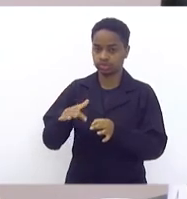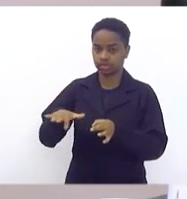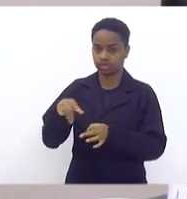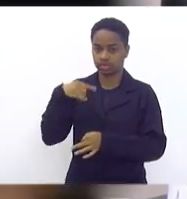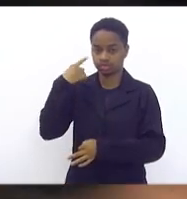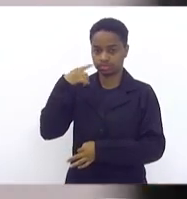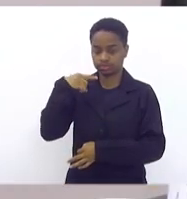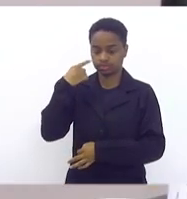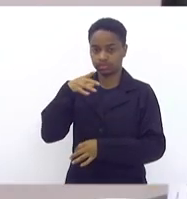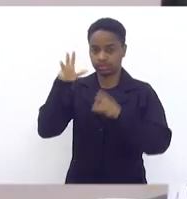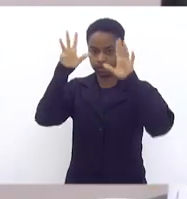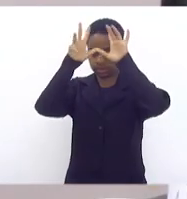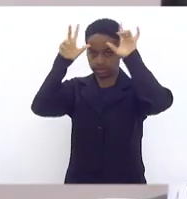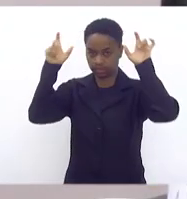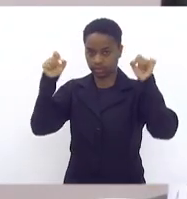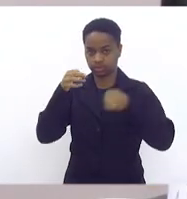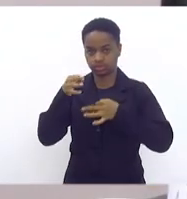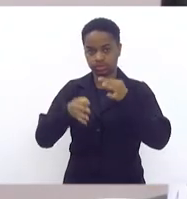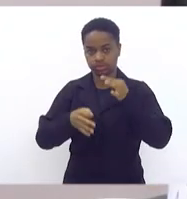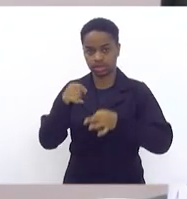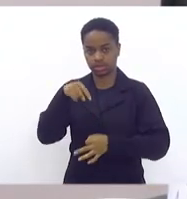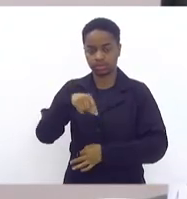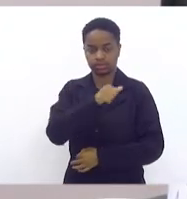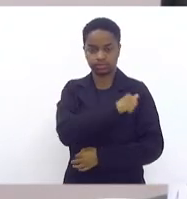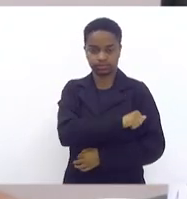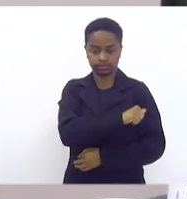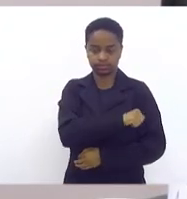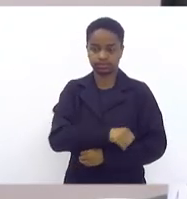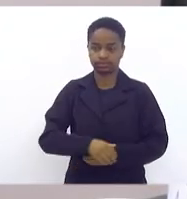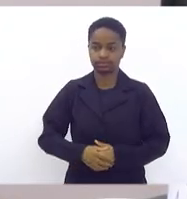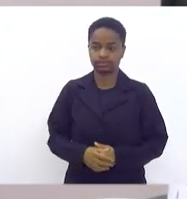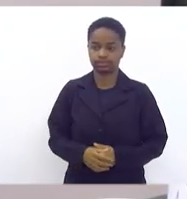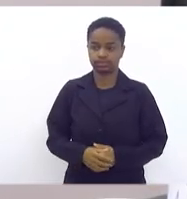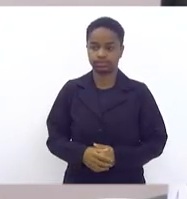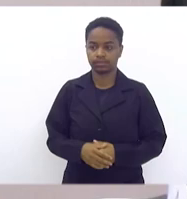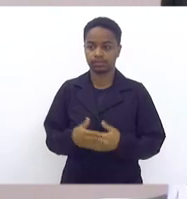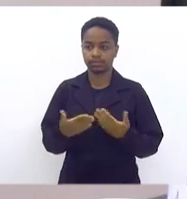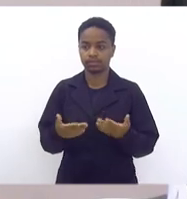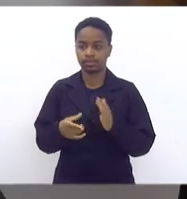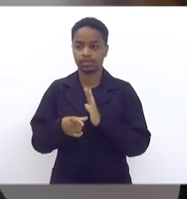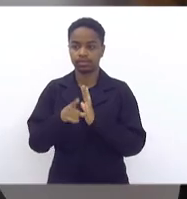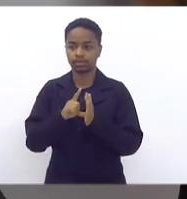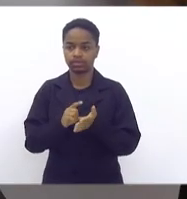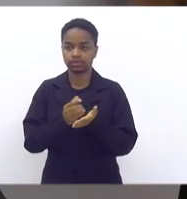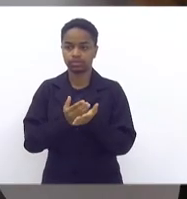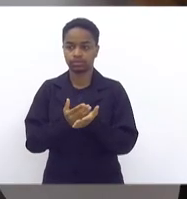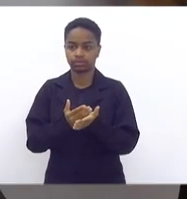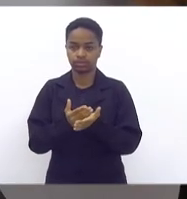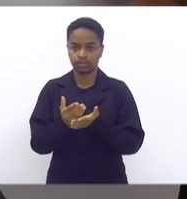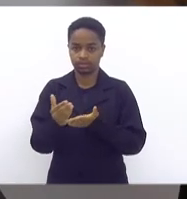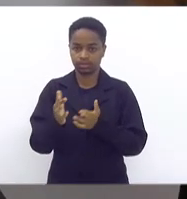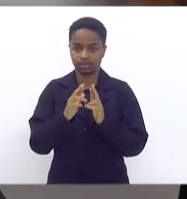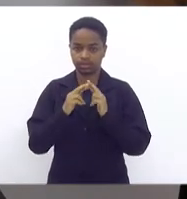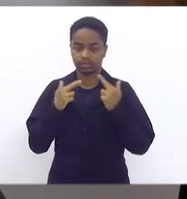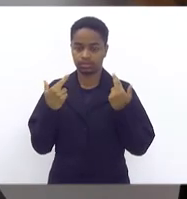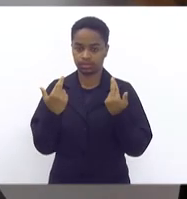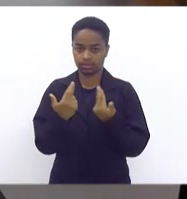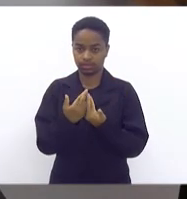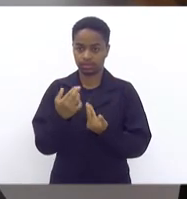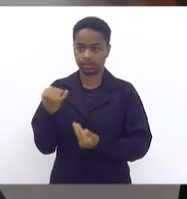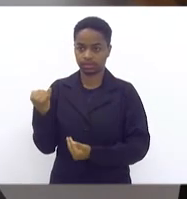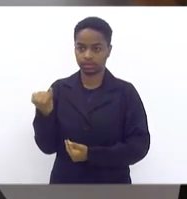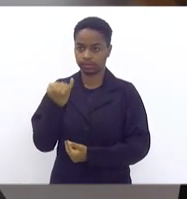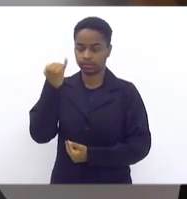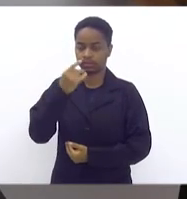o do Estado do Rio de Janeiro bom antes de começarmos as oitivas é importante